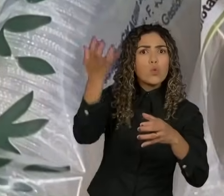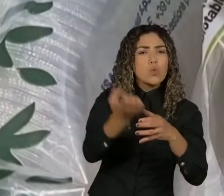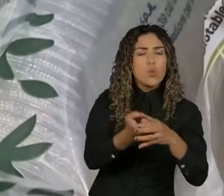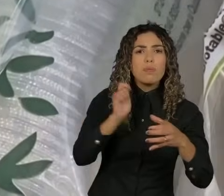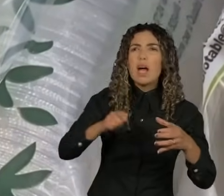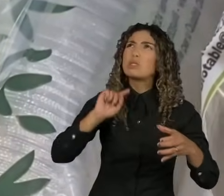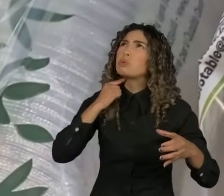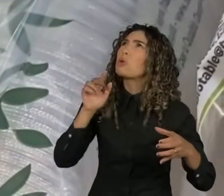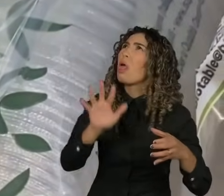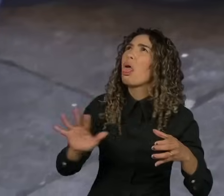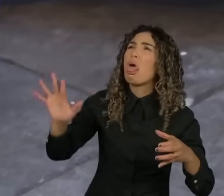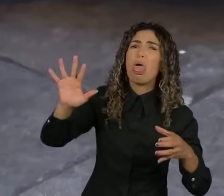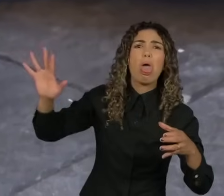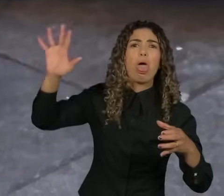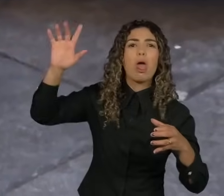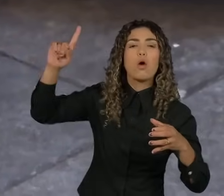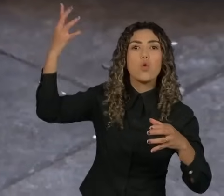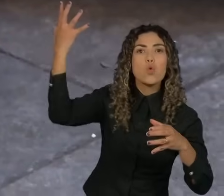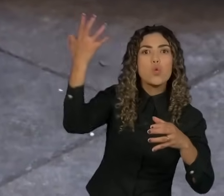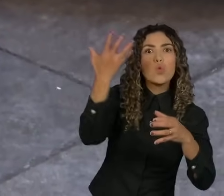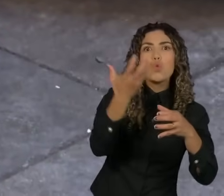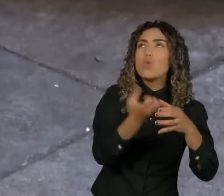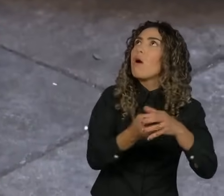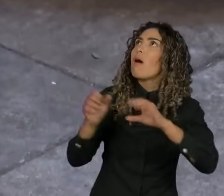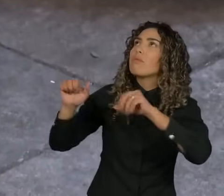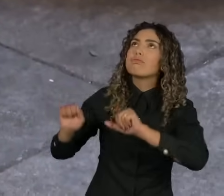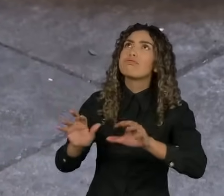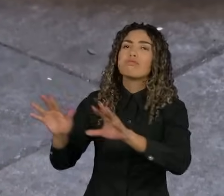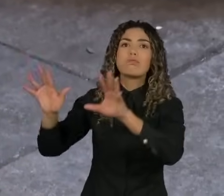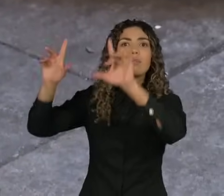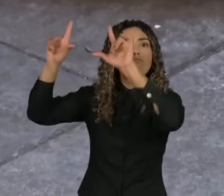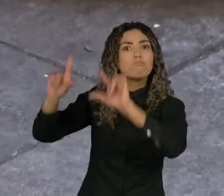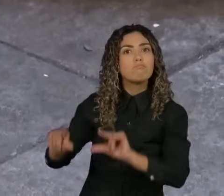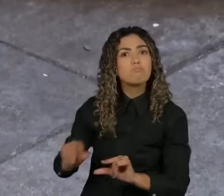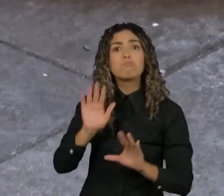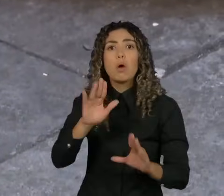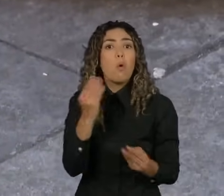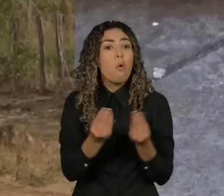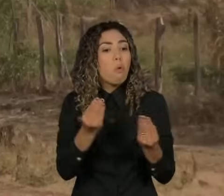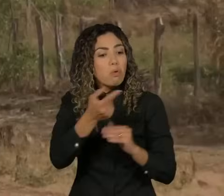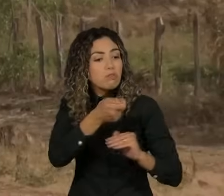desafio agora é conseguir investimentos para fabricar o produto.